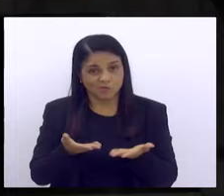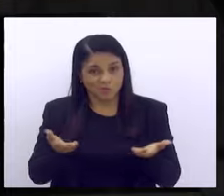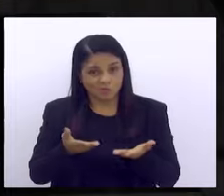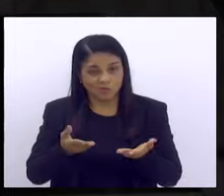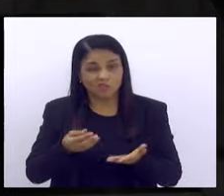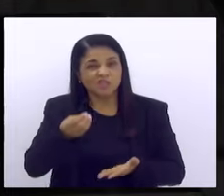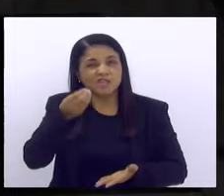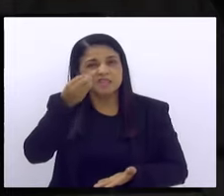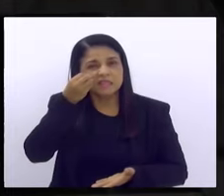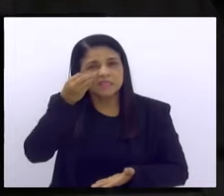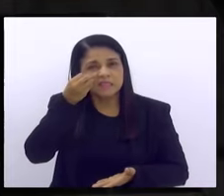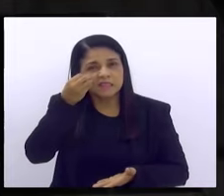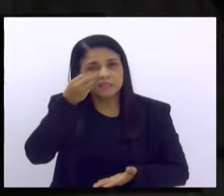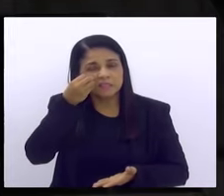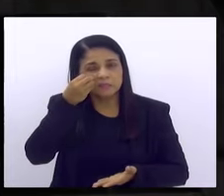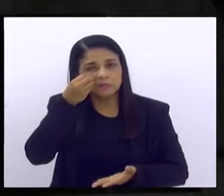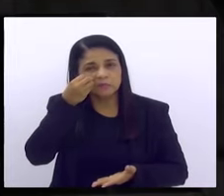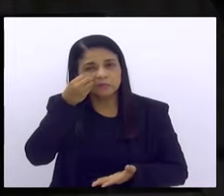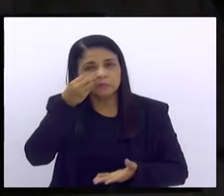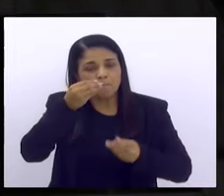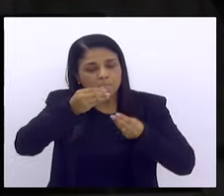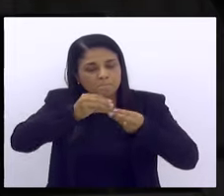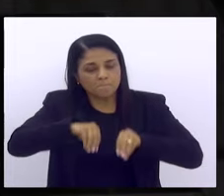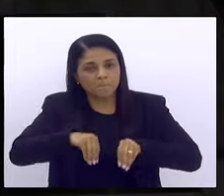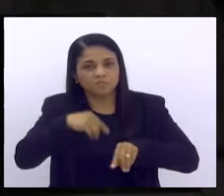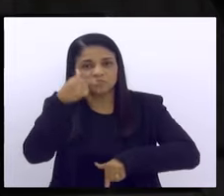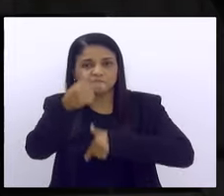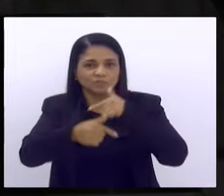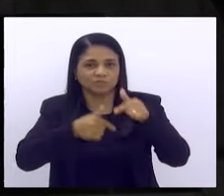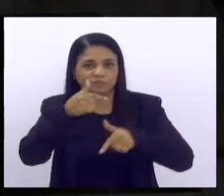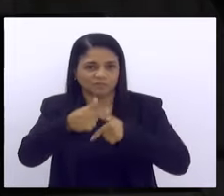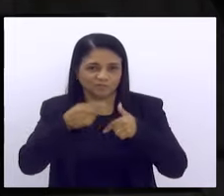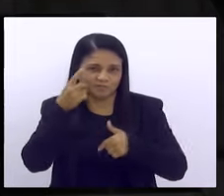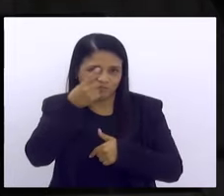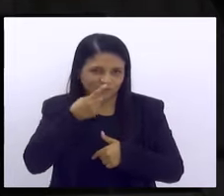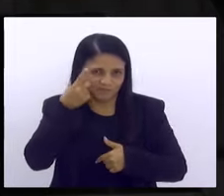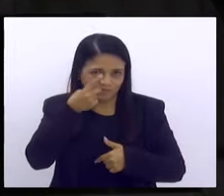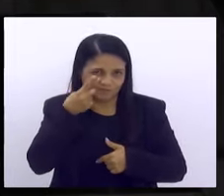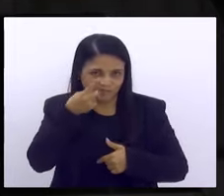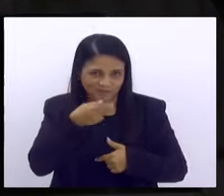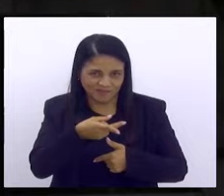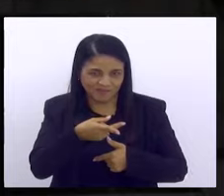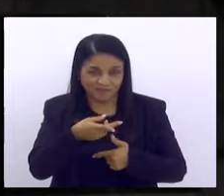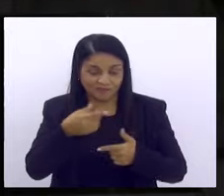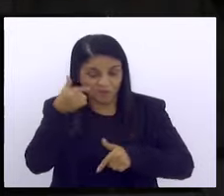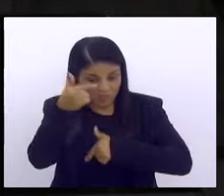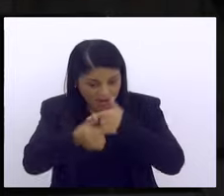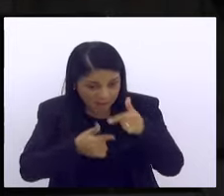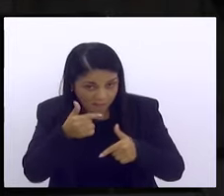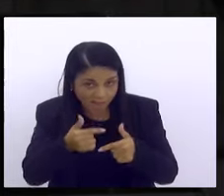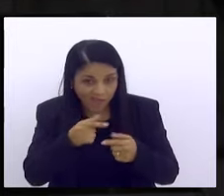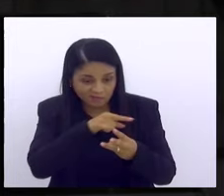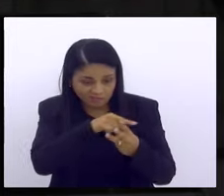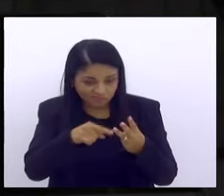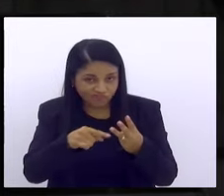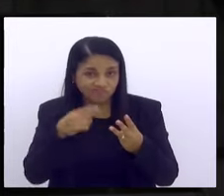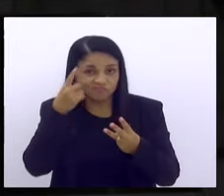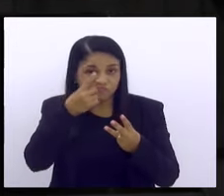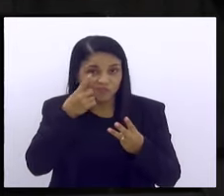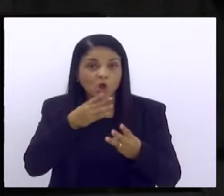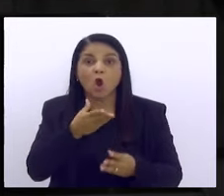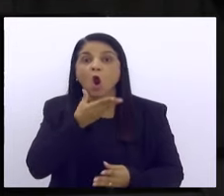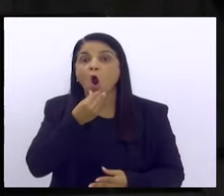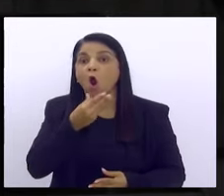tentando desqualificar o trabalho dos deputados. Trabalho, Eduardo Paes, esse trabalho que nós estamos fazendo não é para qualquer um, não, é para